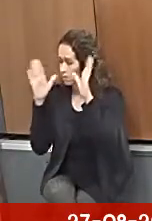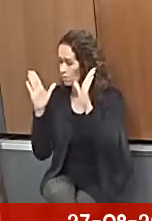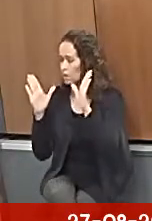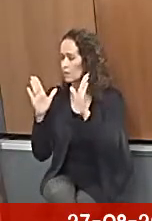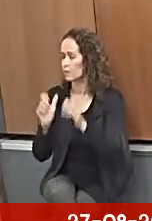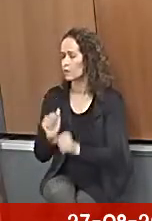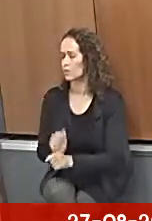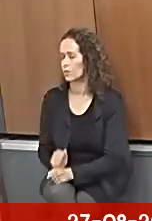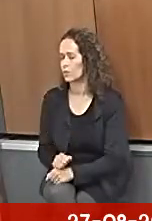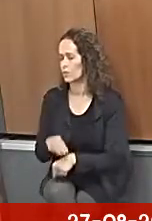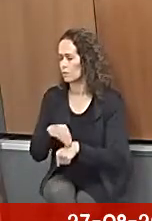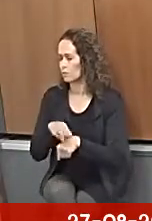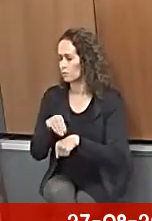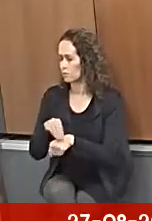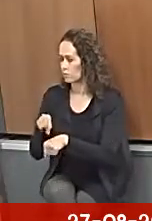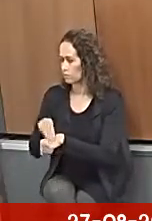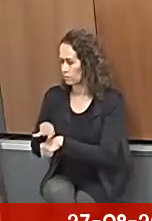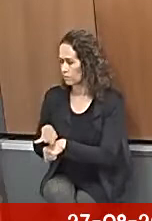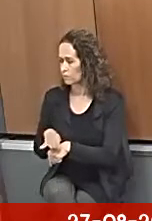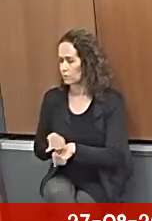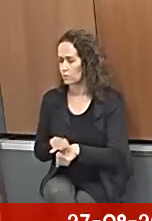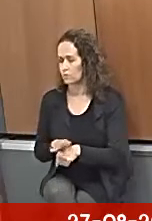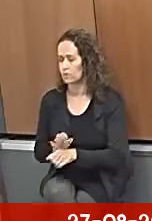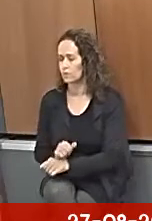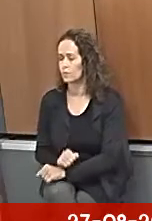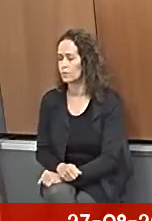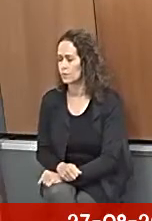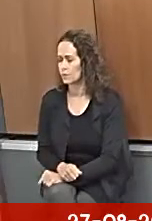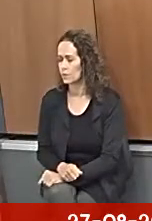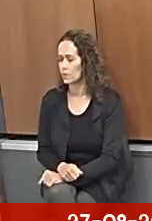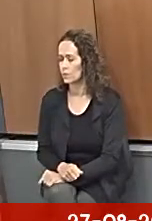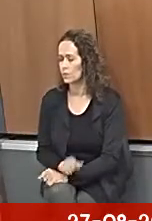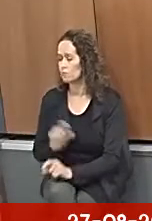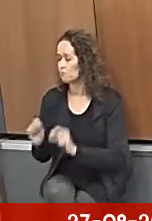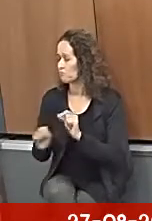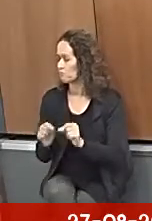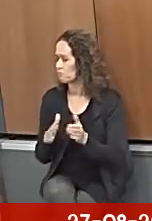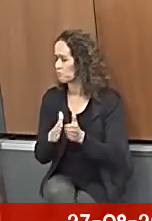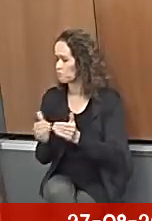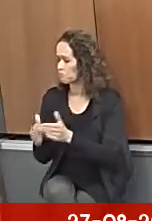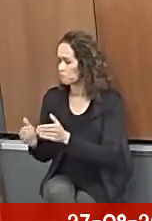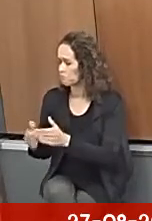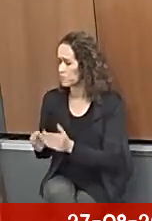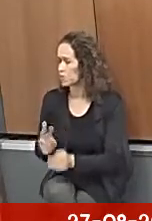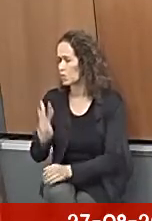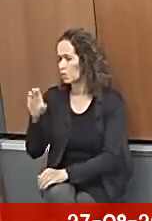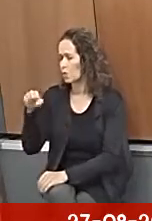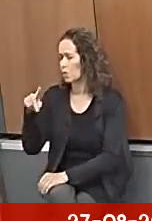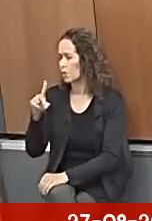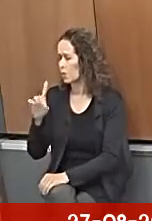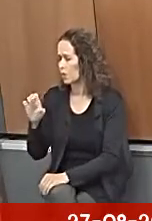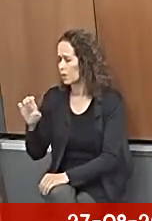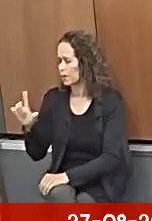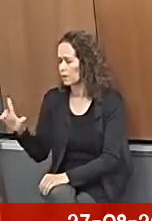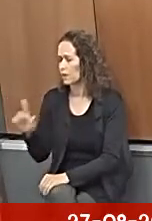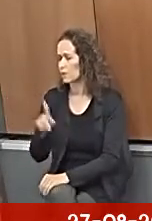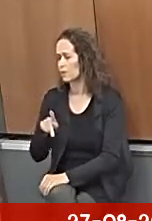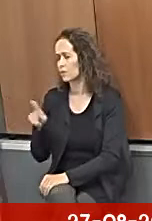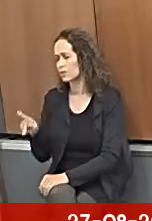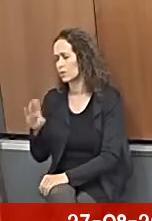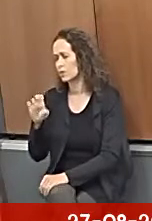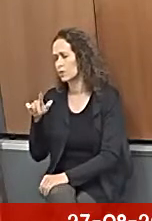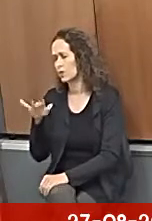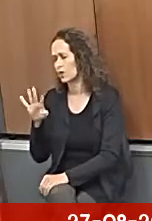encaminhando a ir para os jogos as notas taquigráficas autor do requerimento deputado professor ainda mesquita deputado professor cleiton e